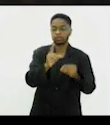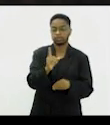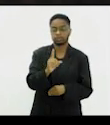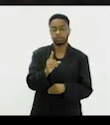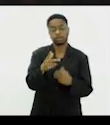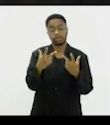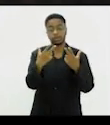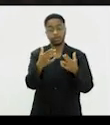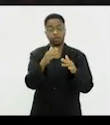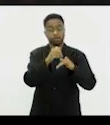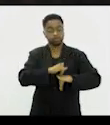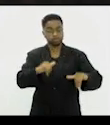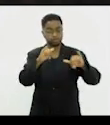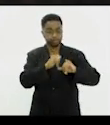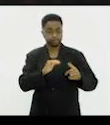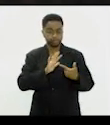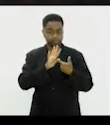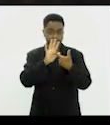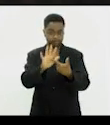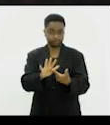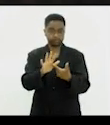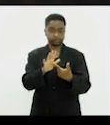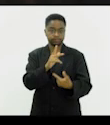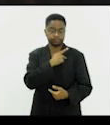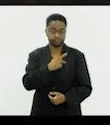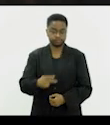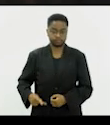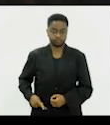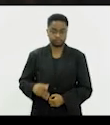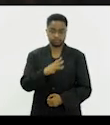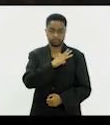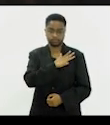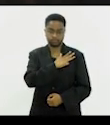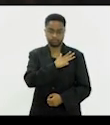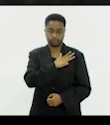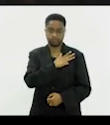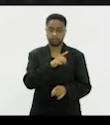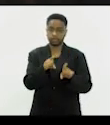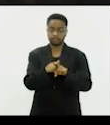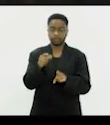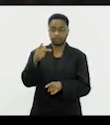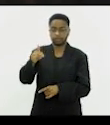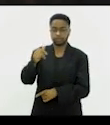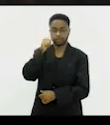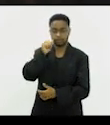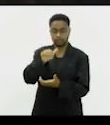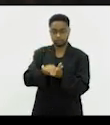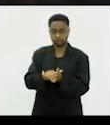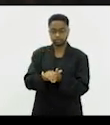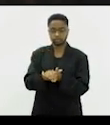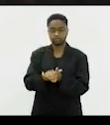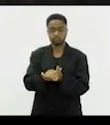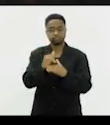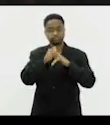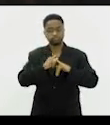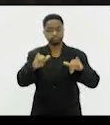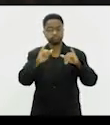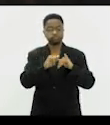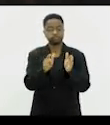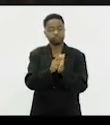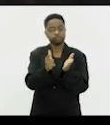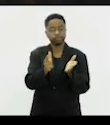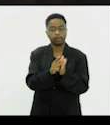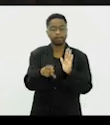dado a entender pelo presidente da República e a esposa dele, numa matéria longa